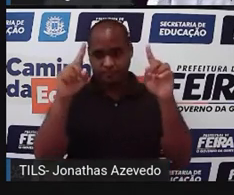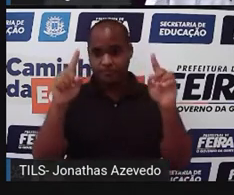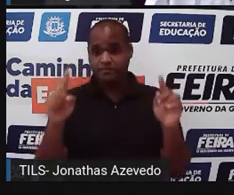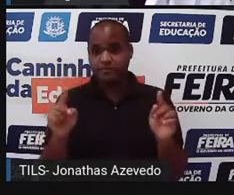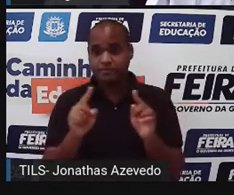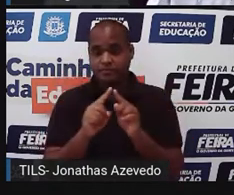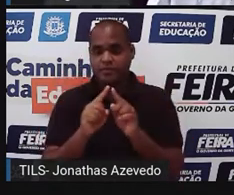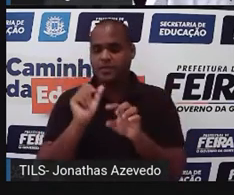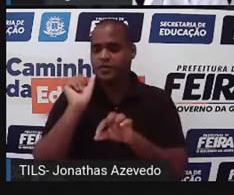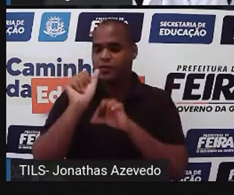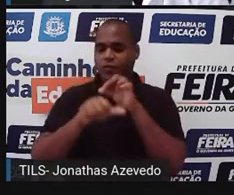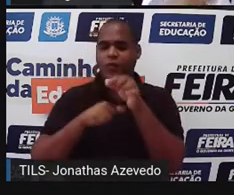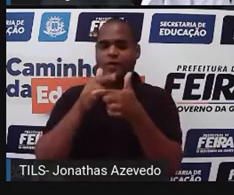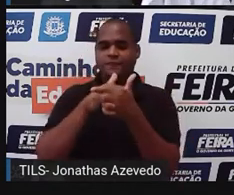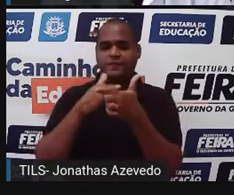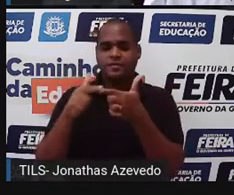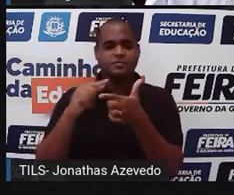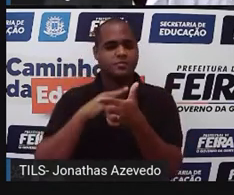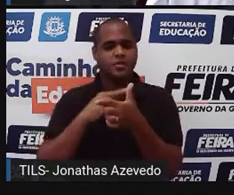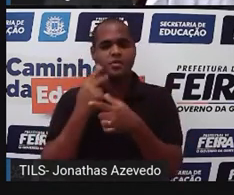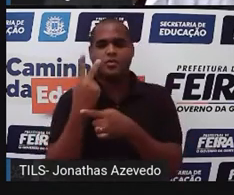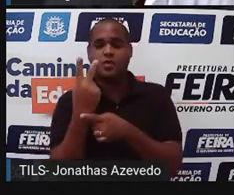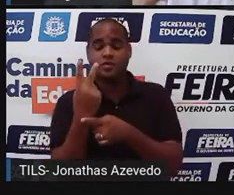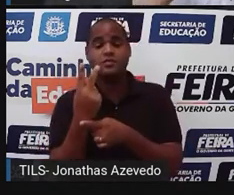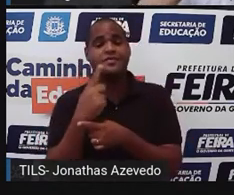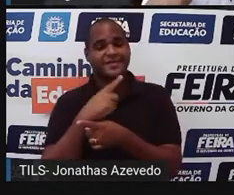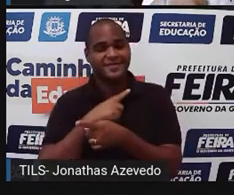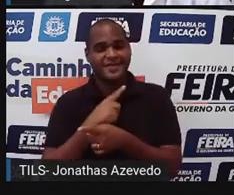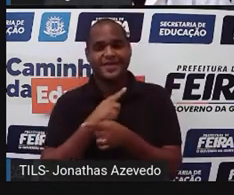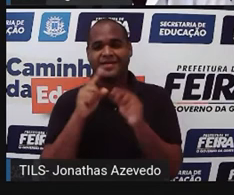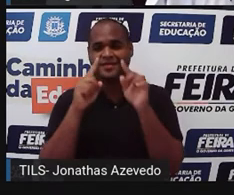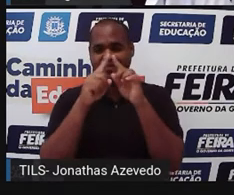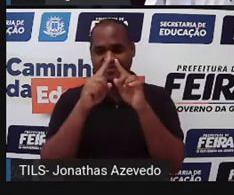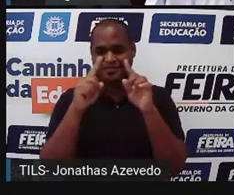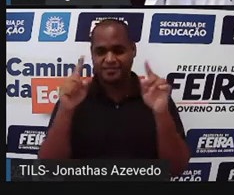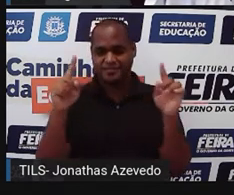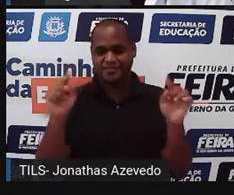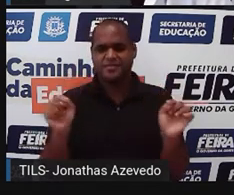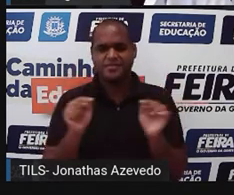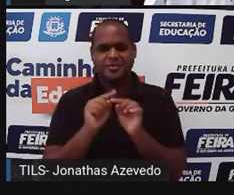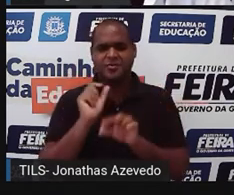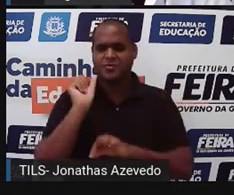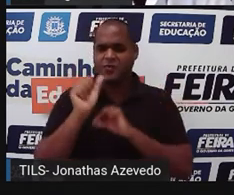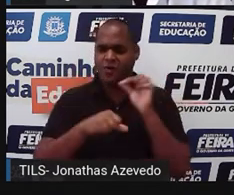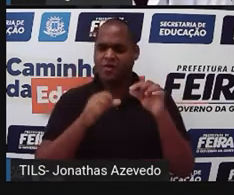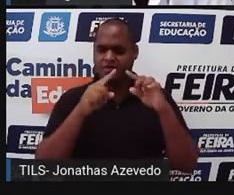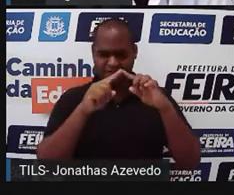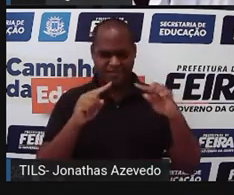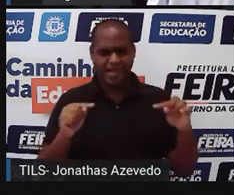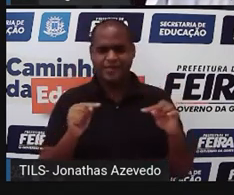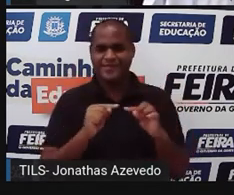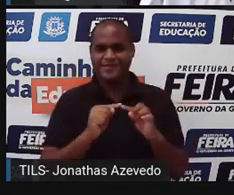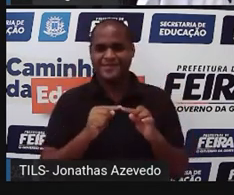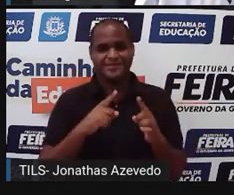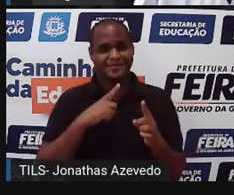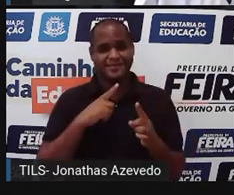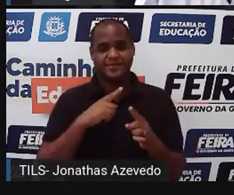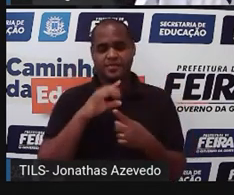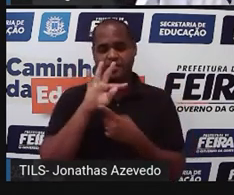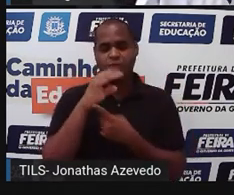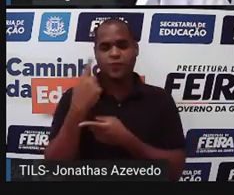ficou dividido em dois triângulos bom eu coloquei ali ter um